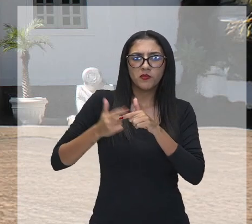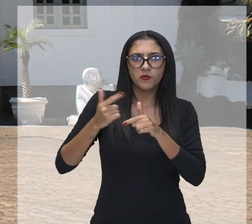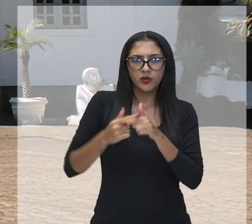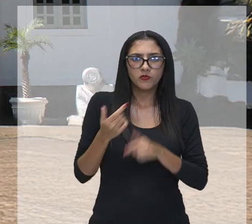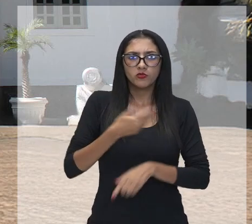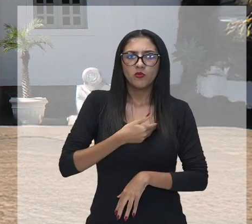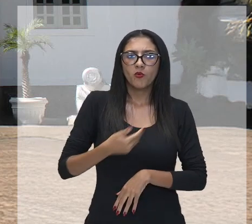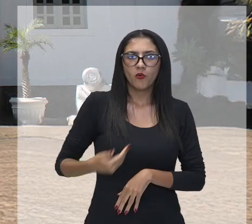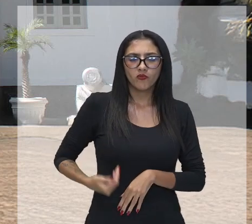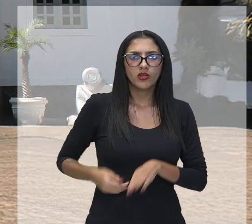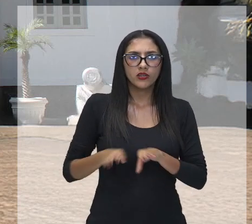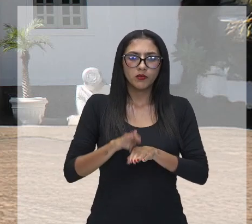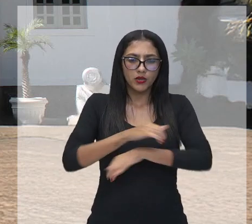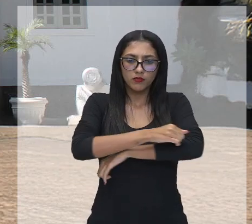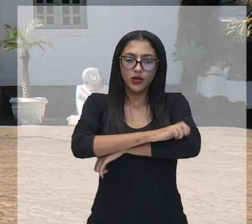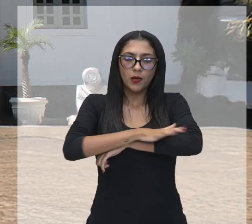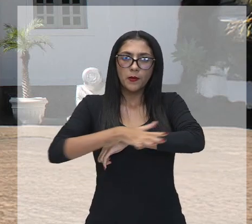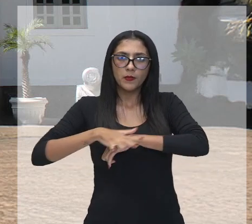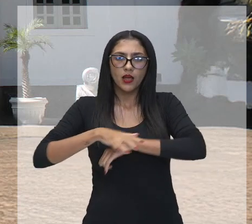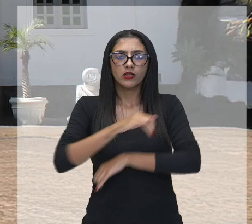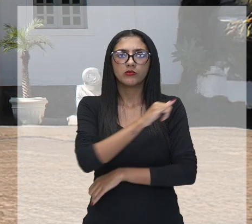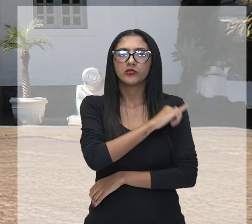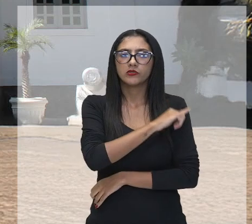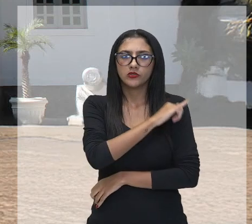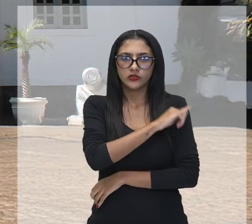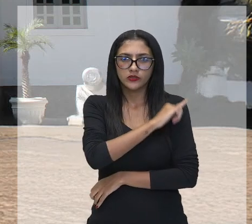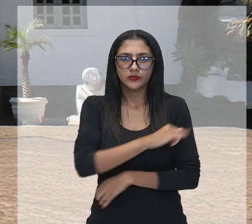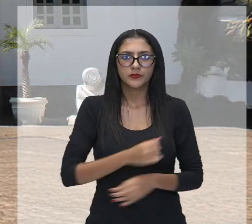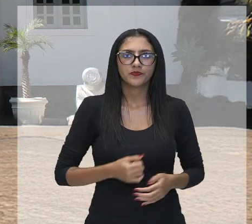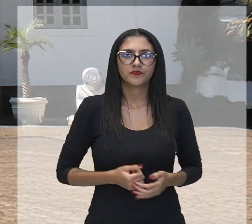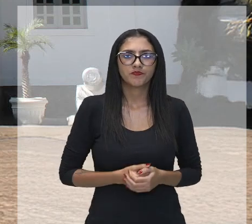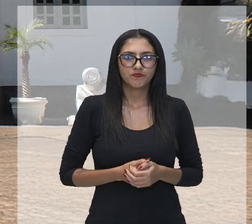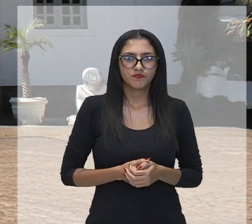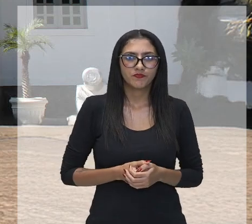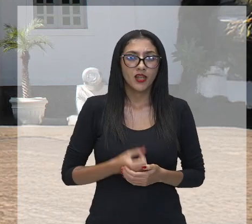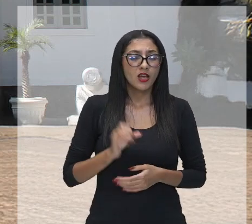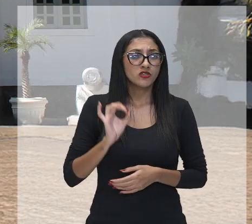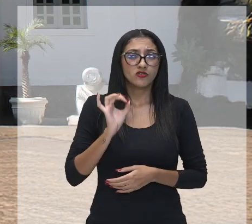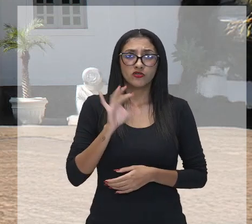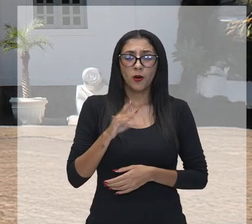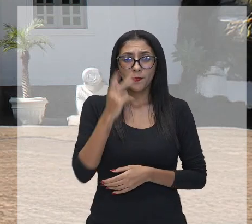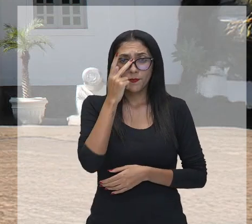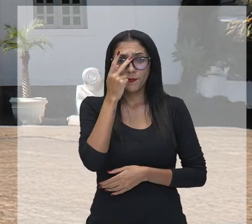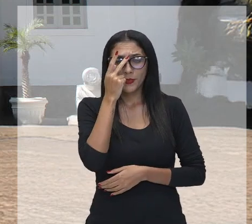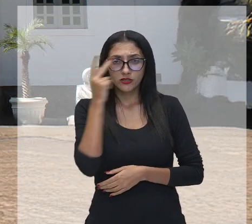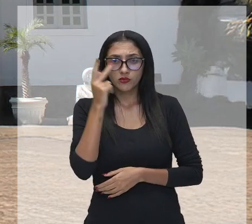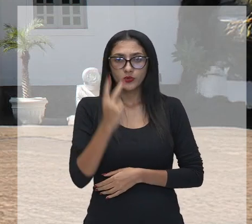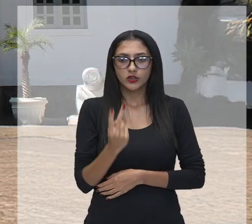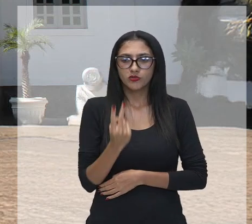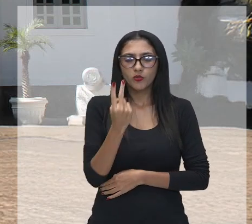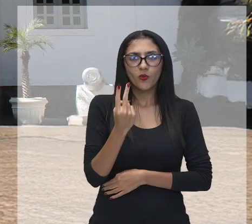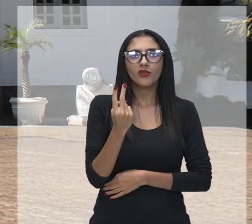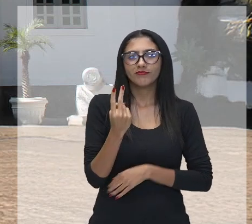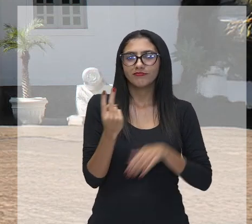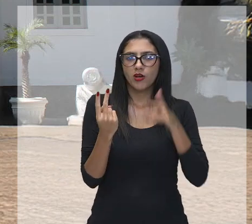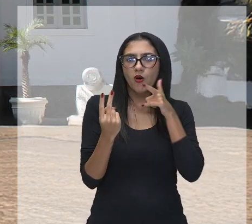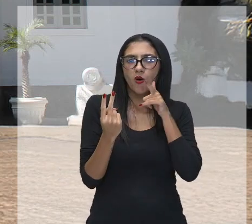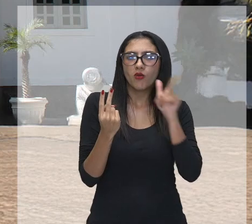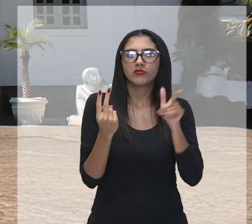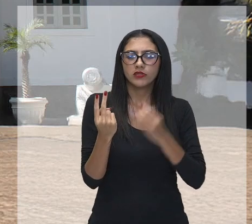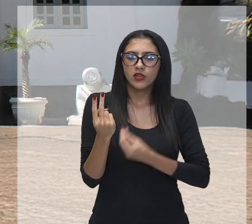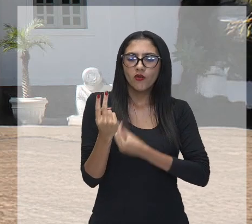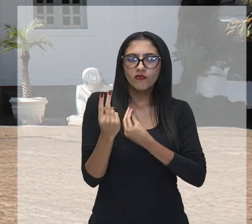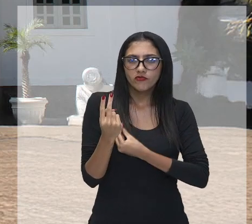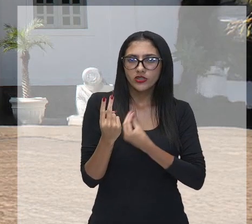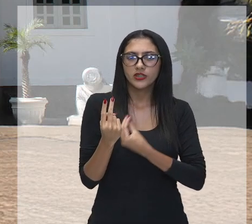na praia de Copacabana. E vamos observar que apenas duas pessoas que participaram desse levante